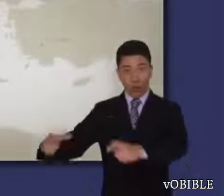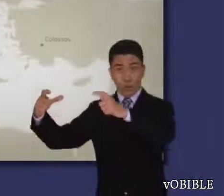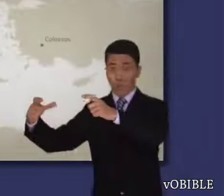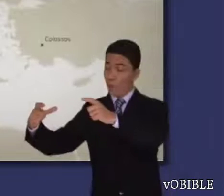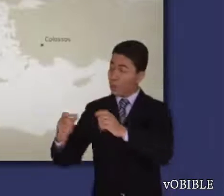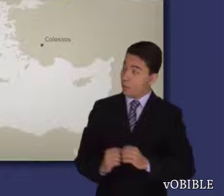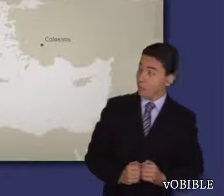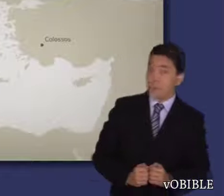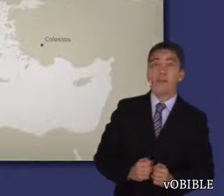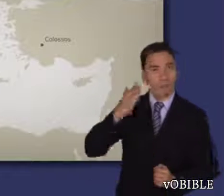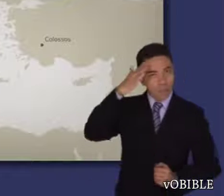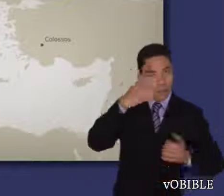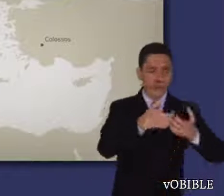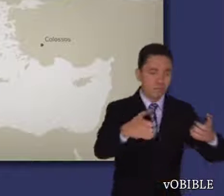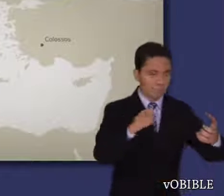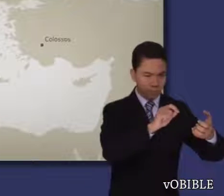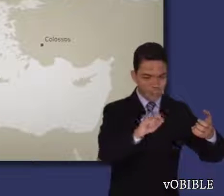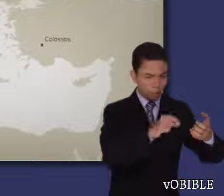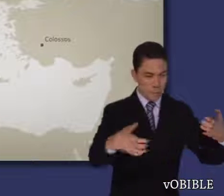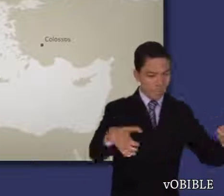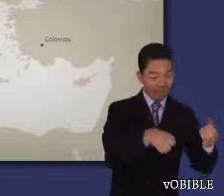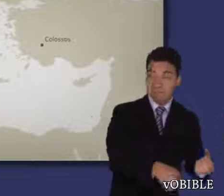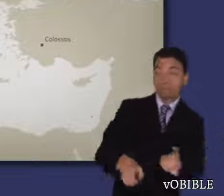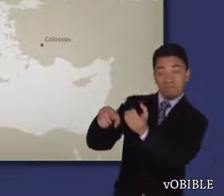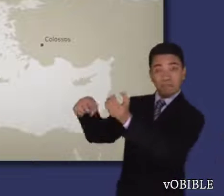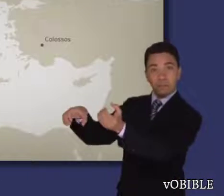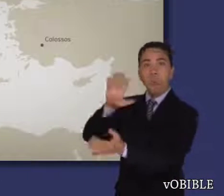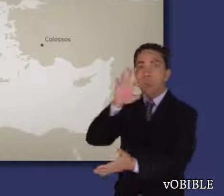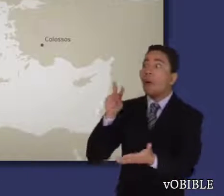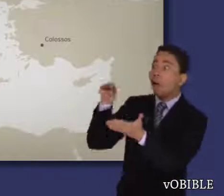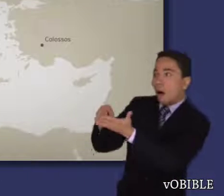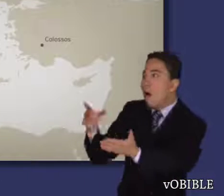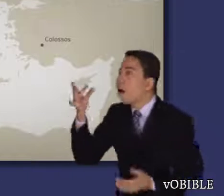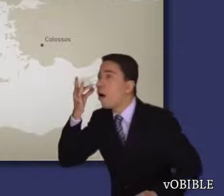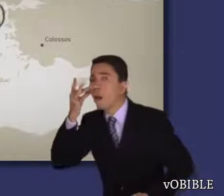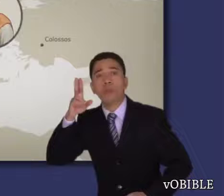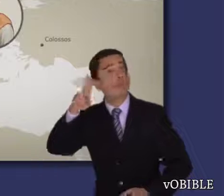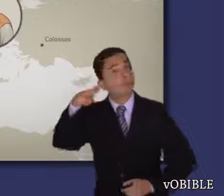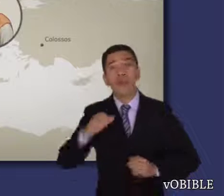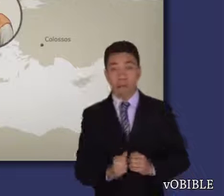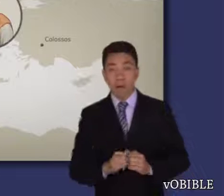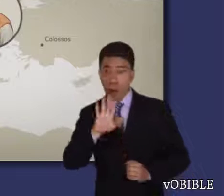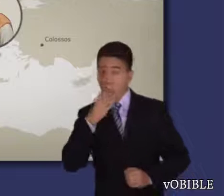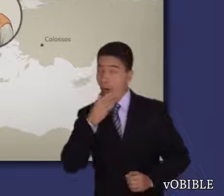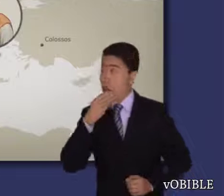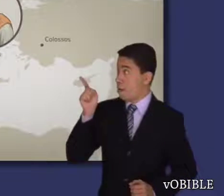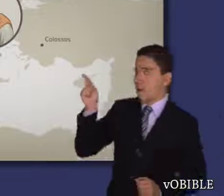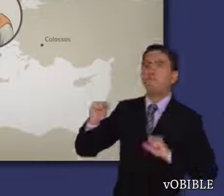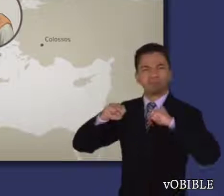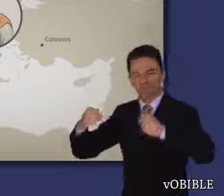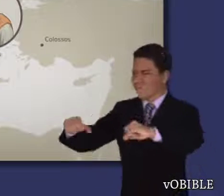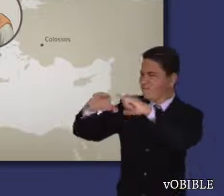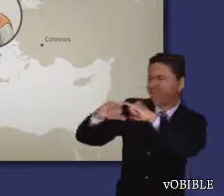A carta de Paulo aos Colossenses indica que ele não esteve em Colossos. Pelo visto, a congregação ali era fruto do